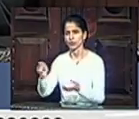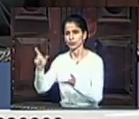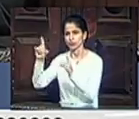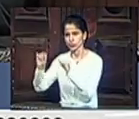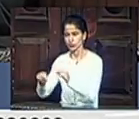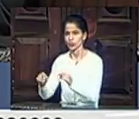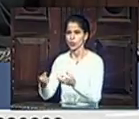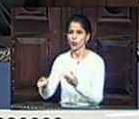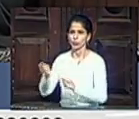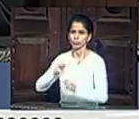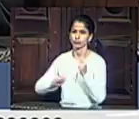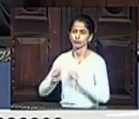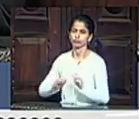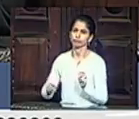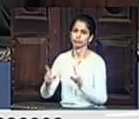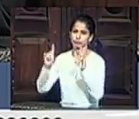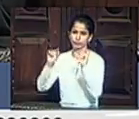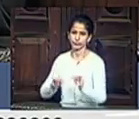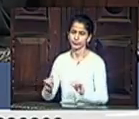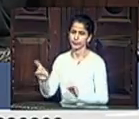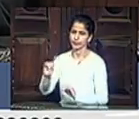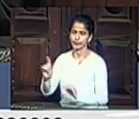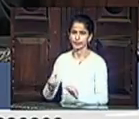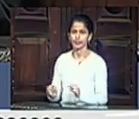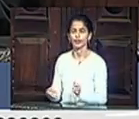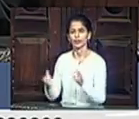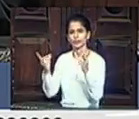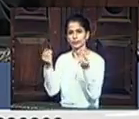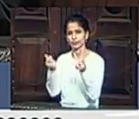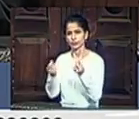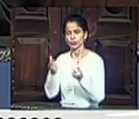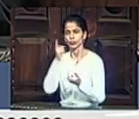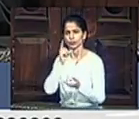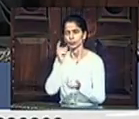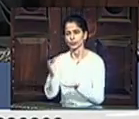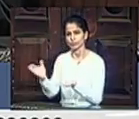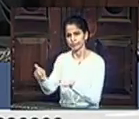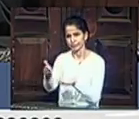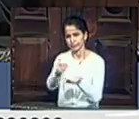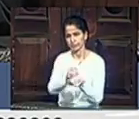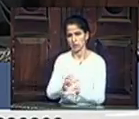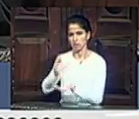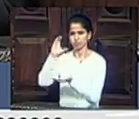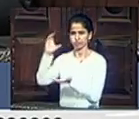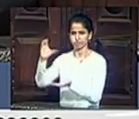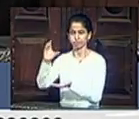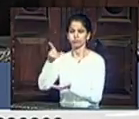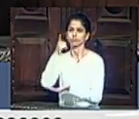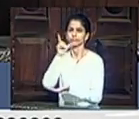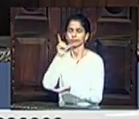O setor da moda provou isso. Reduziu-se a alíquota, aumentou-se a